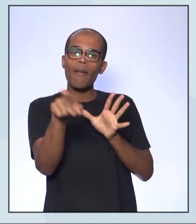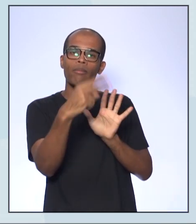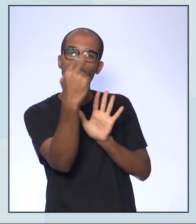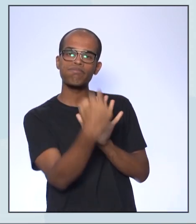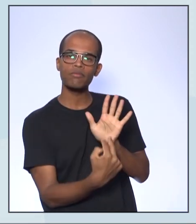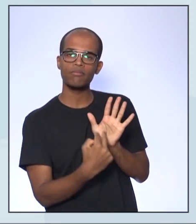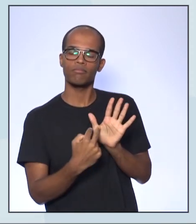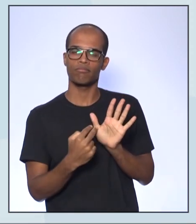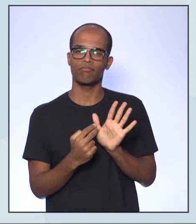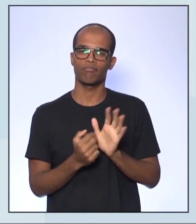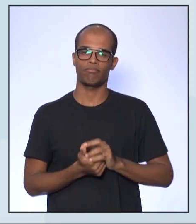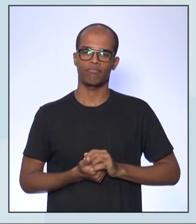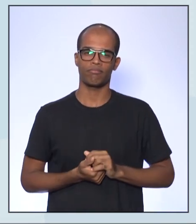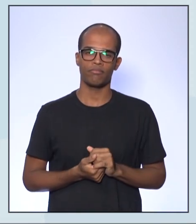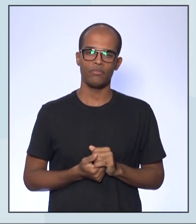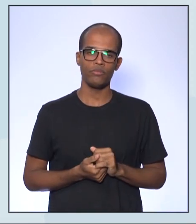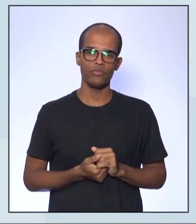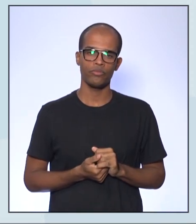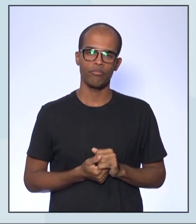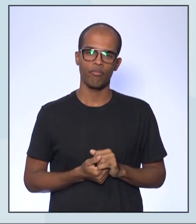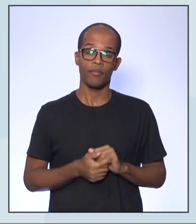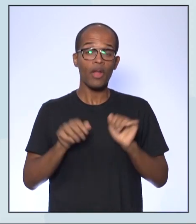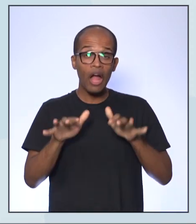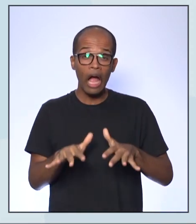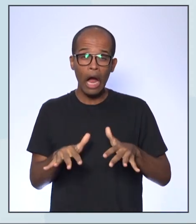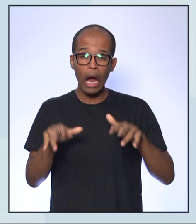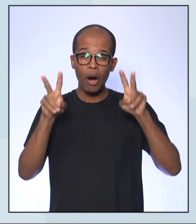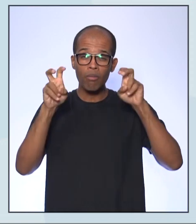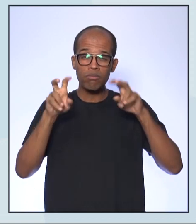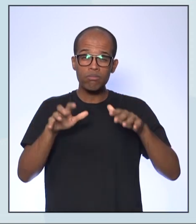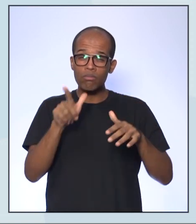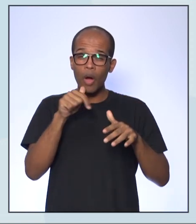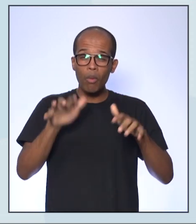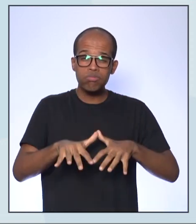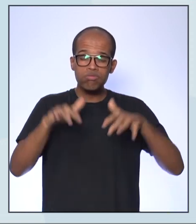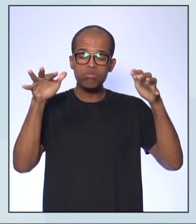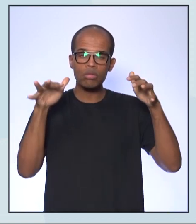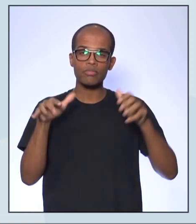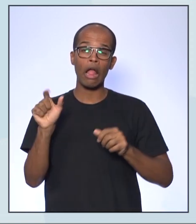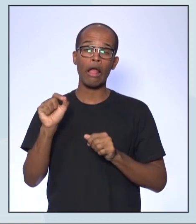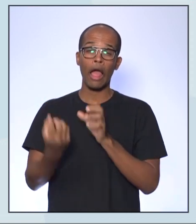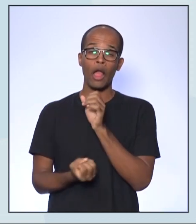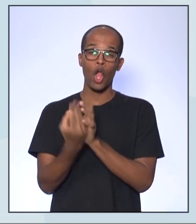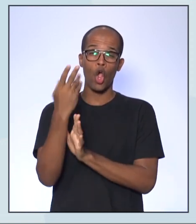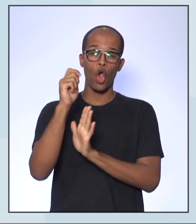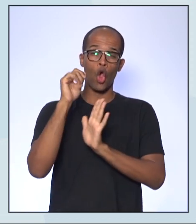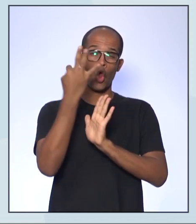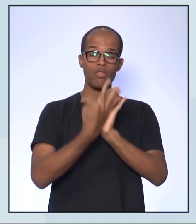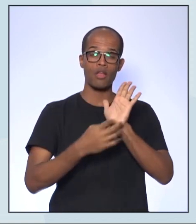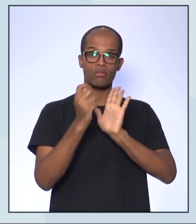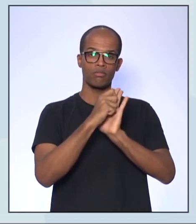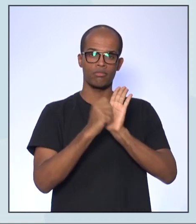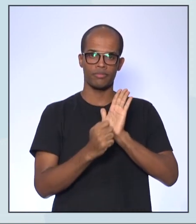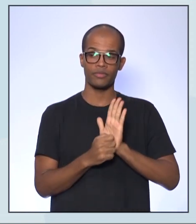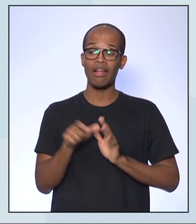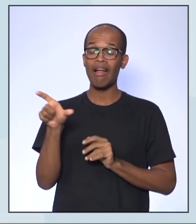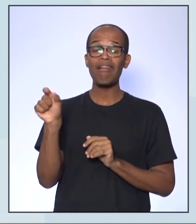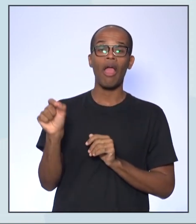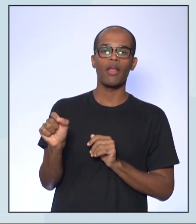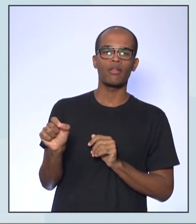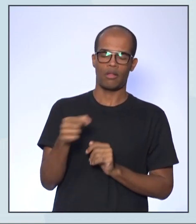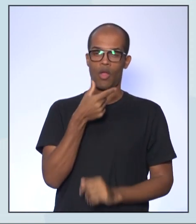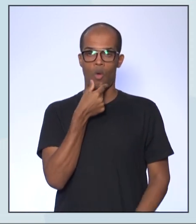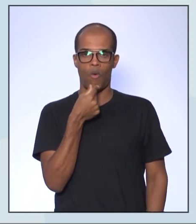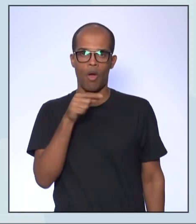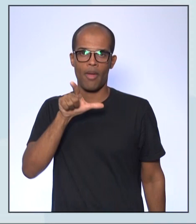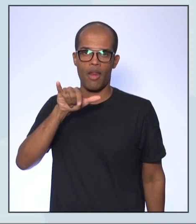potencial. No caso das enchentes, quem produziu o texto? A produção do texto foi feita por Lima